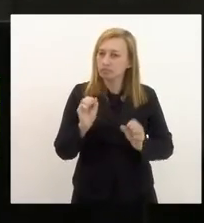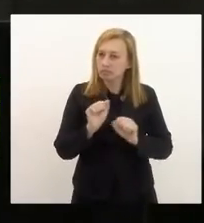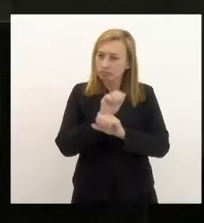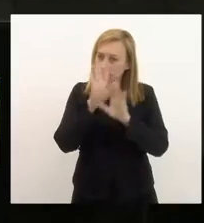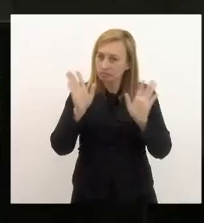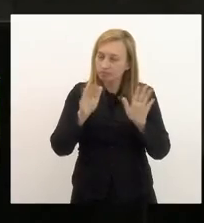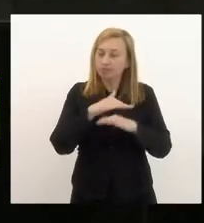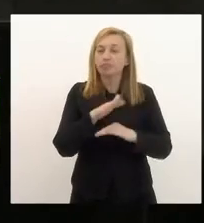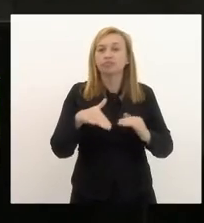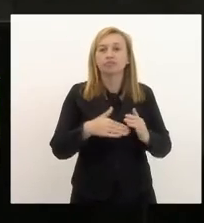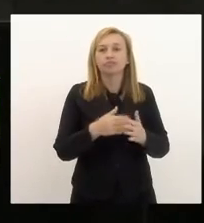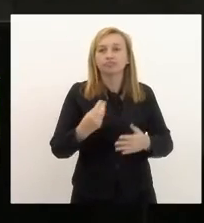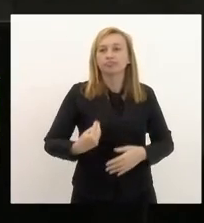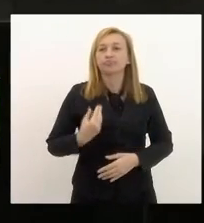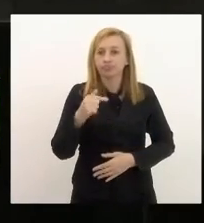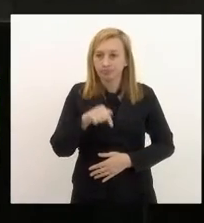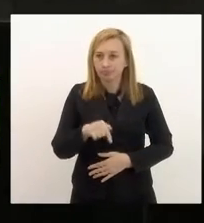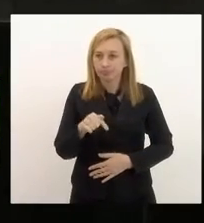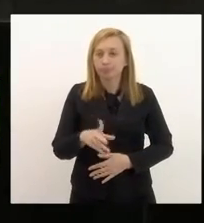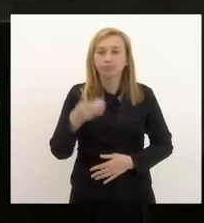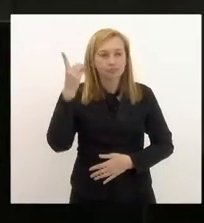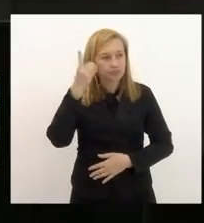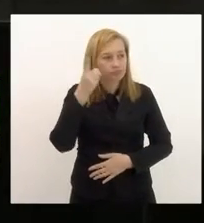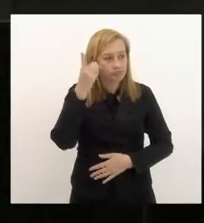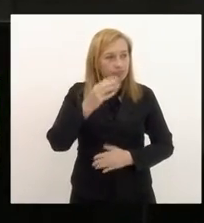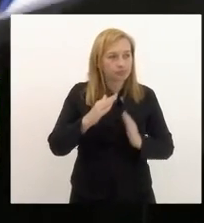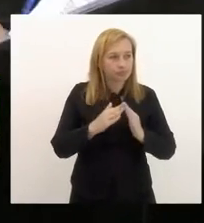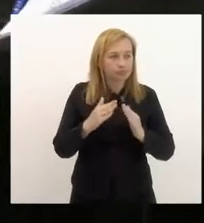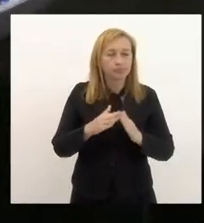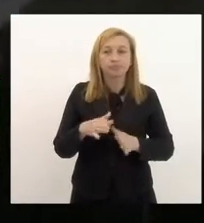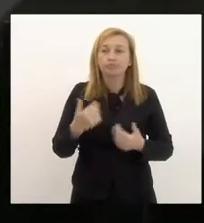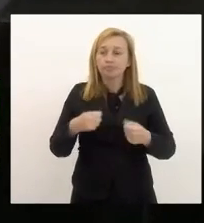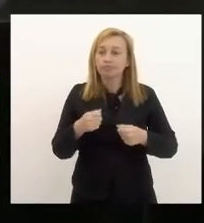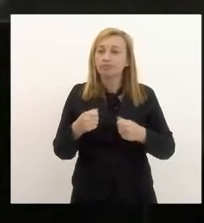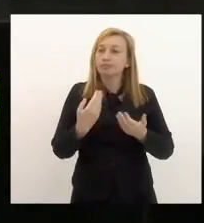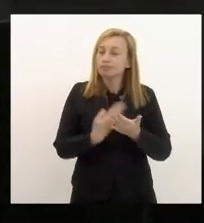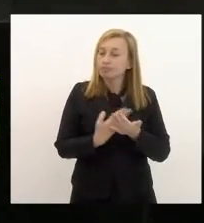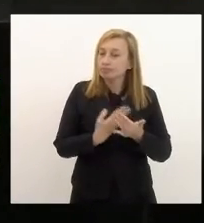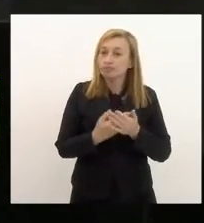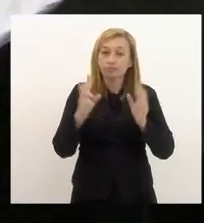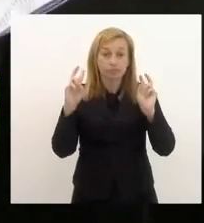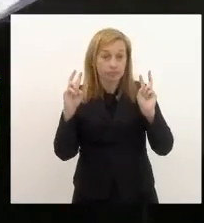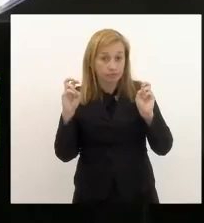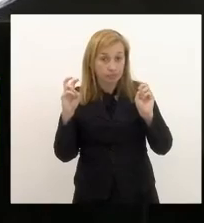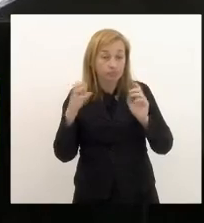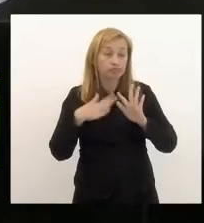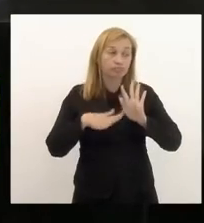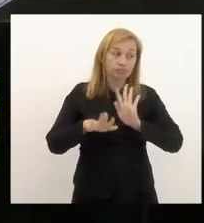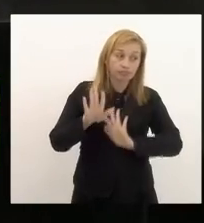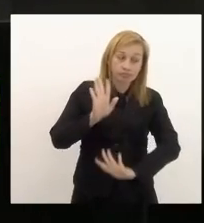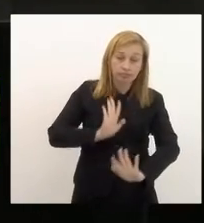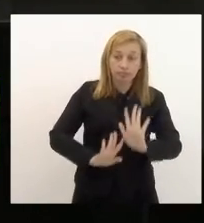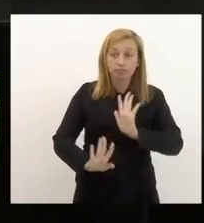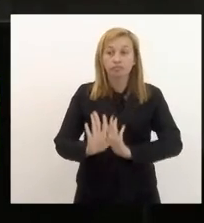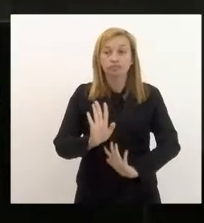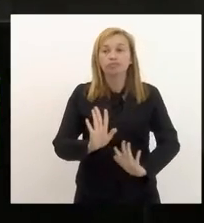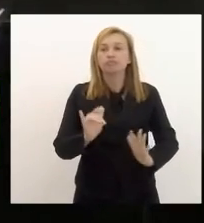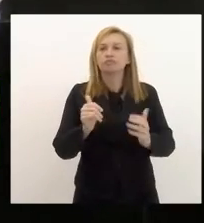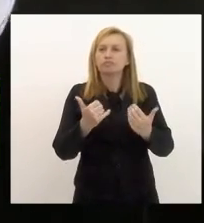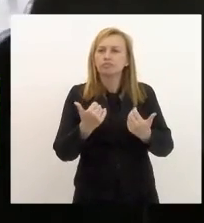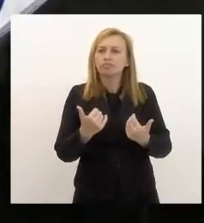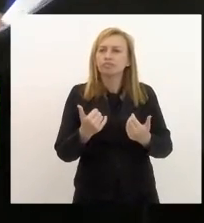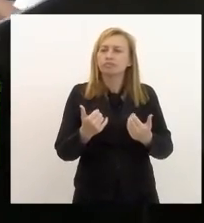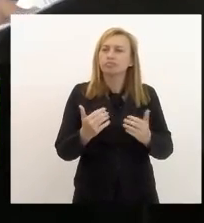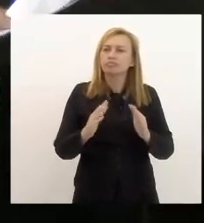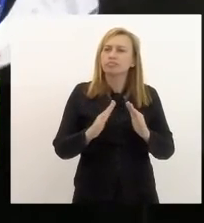bem claro a todos os presentes principalmente Deputado dessa casa que nós temos que estudar essa questão com cautela e temos que